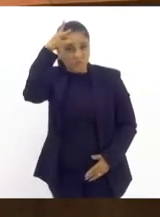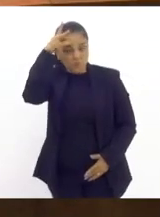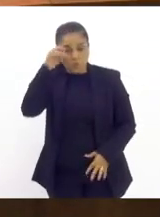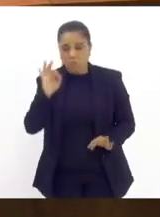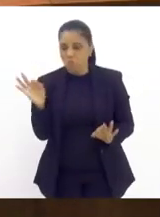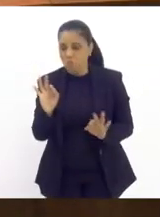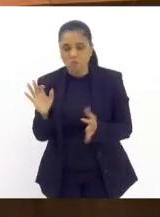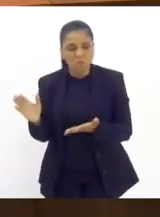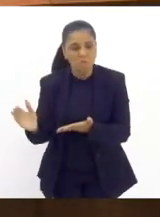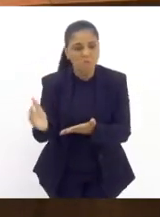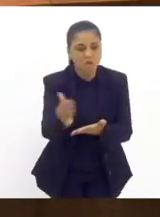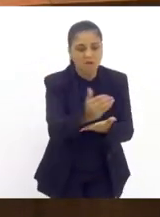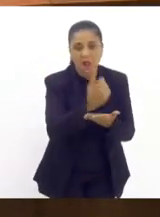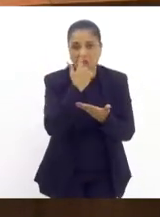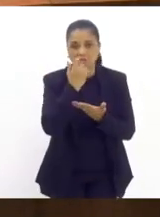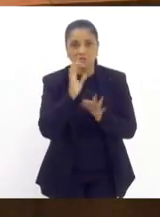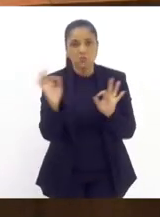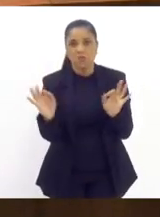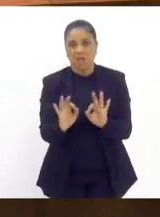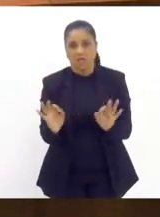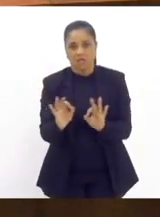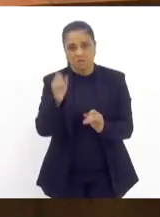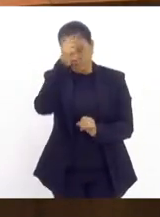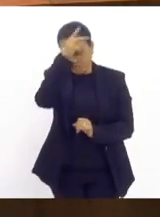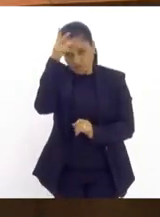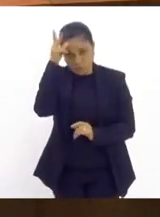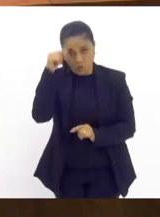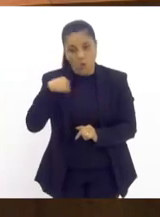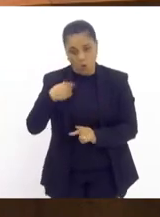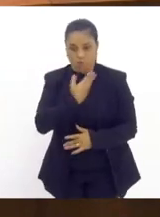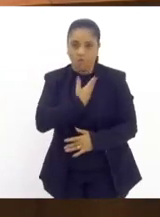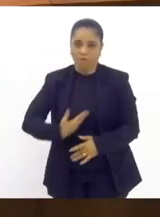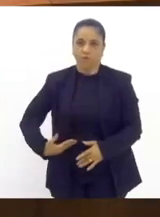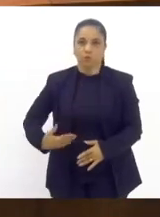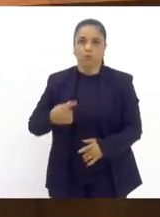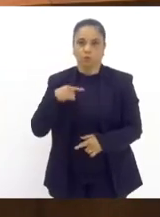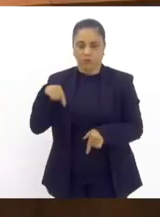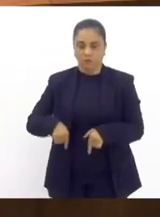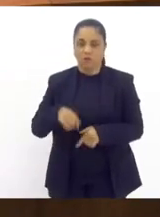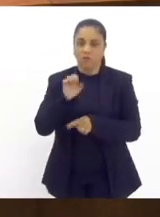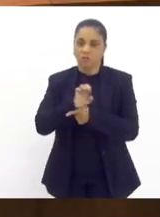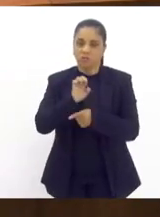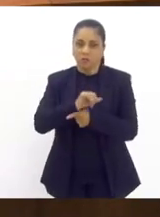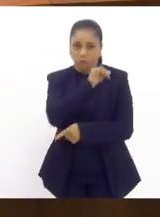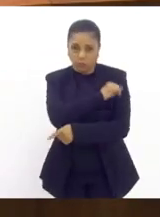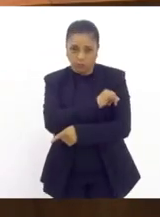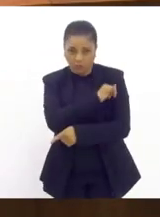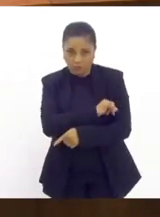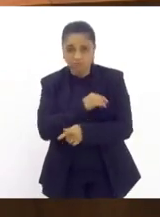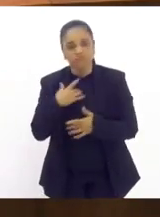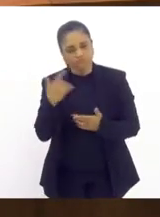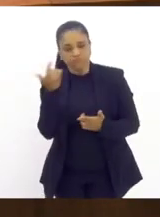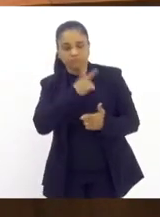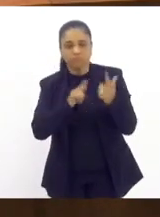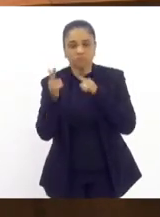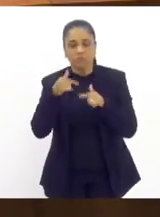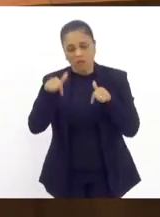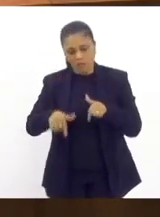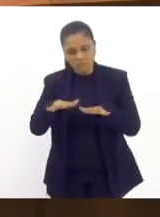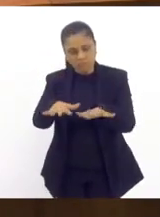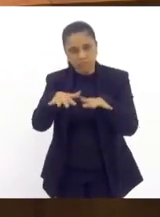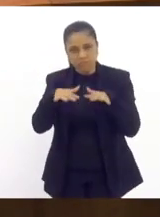recolher o lixo da rua e vou além senhora Presidente essa casa tem a responsabilidade inclusive os novos deputados